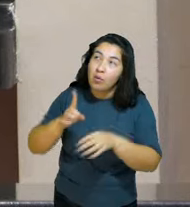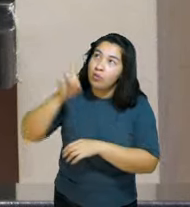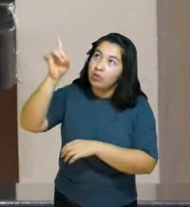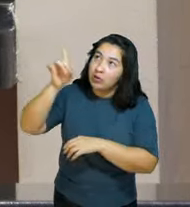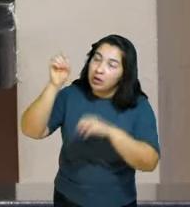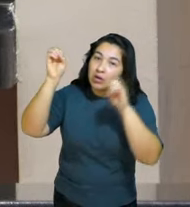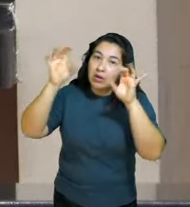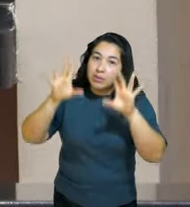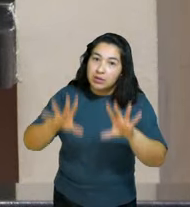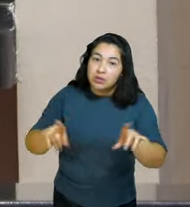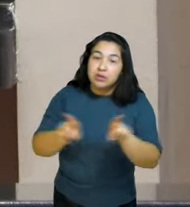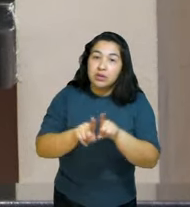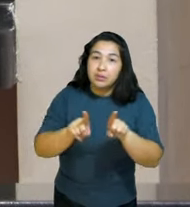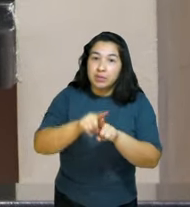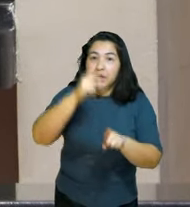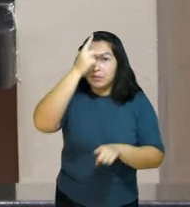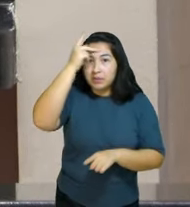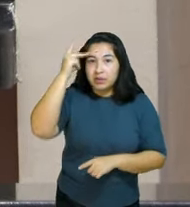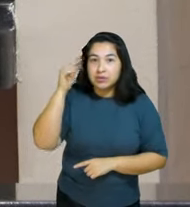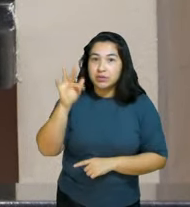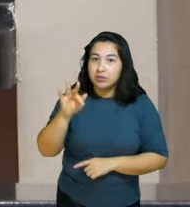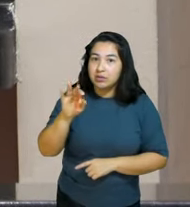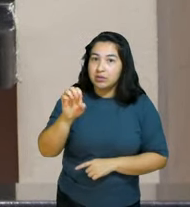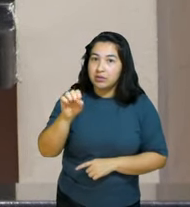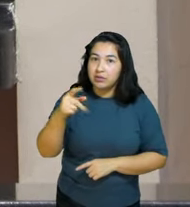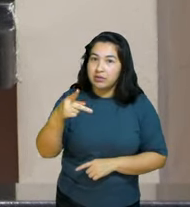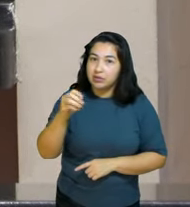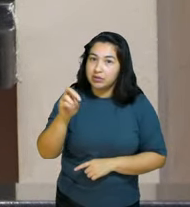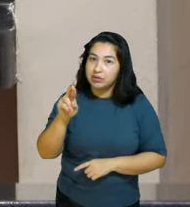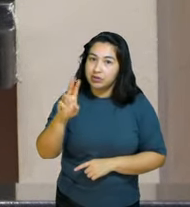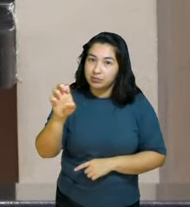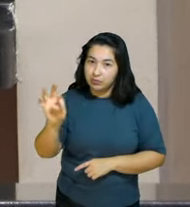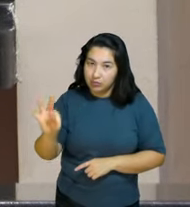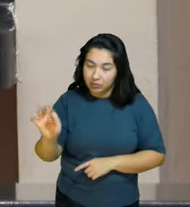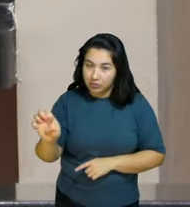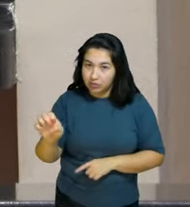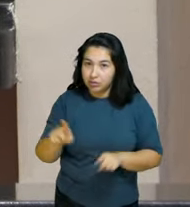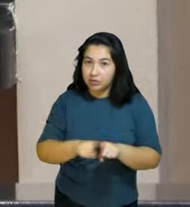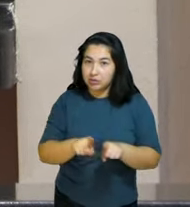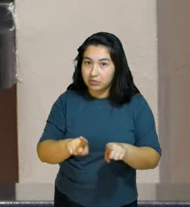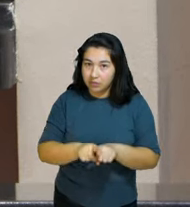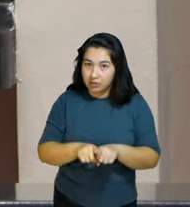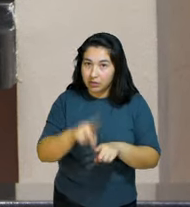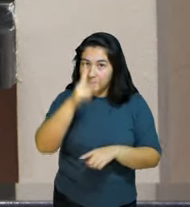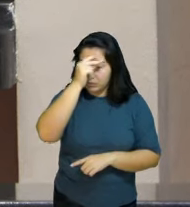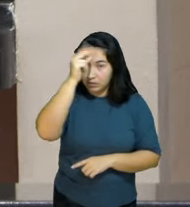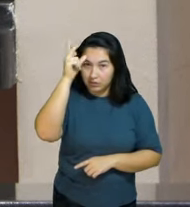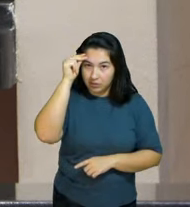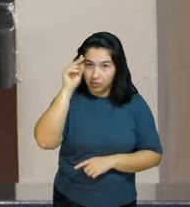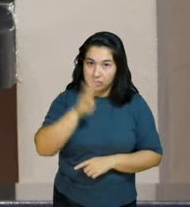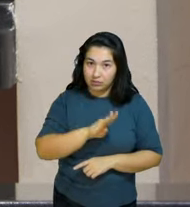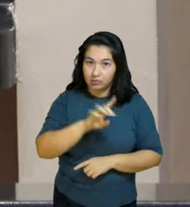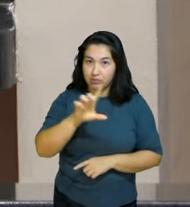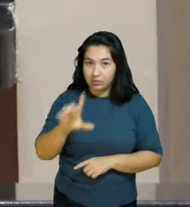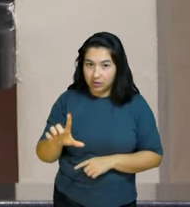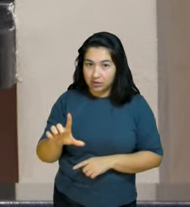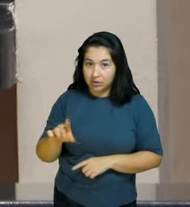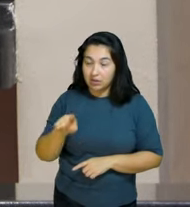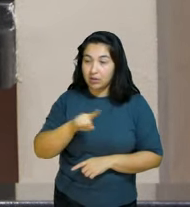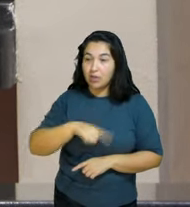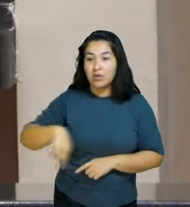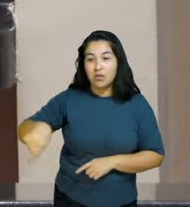ó, da FESPORTE, da Prefeitura de Blumenau, dos dirigentes, dos árbitros que estavam ali, dos atletas, a gente